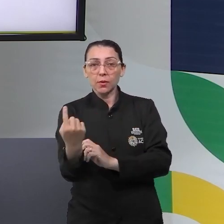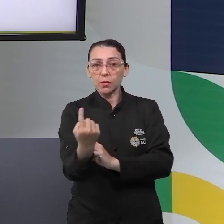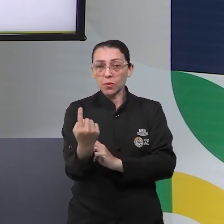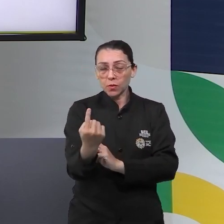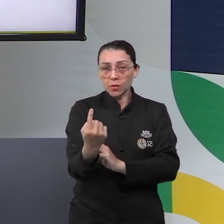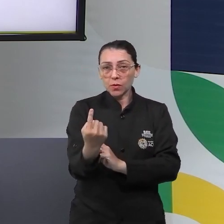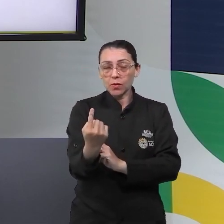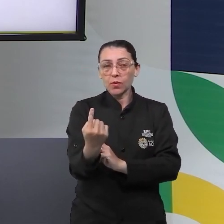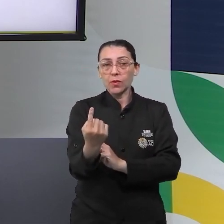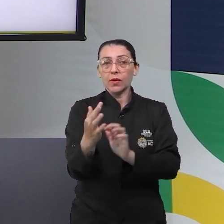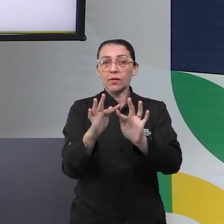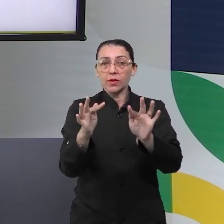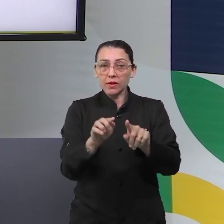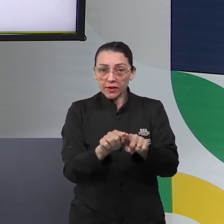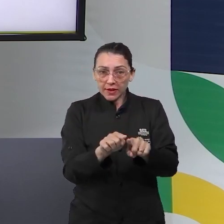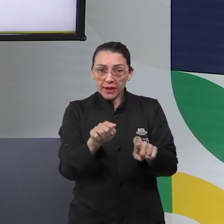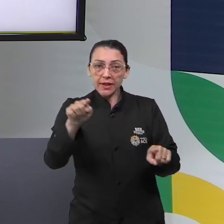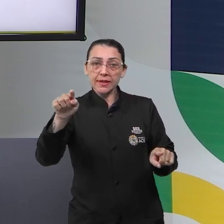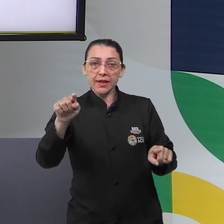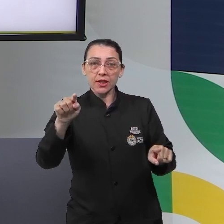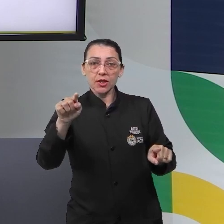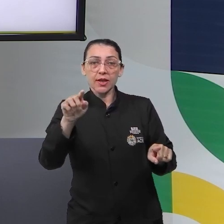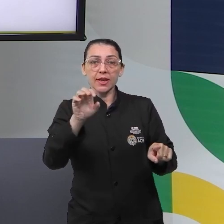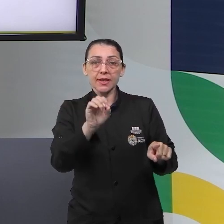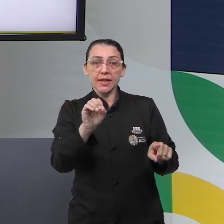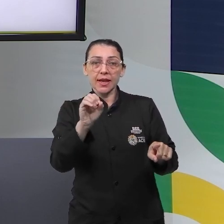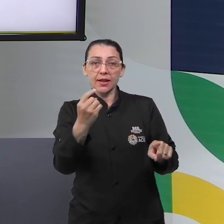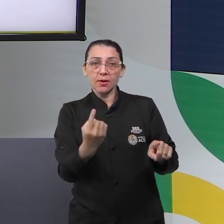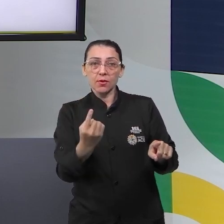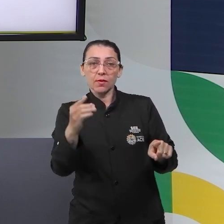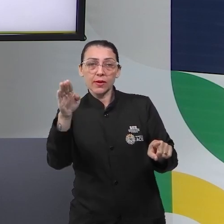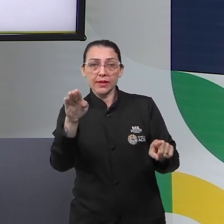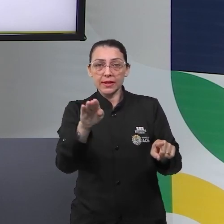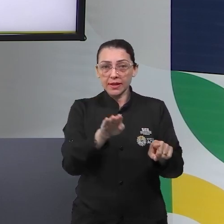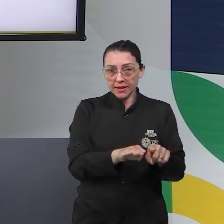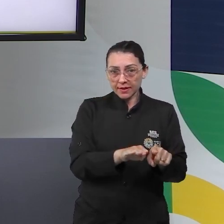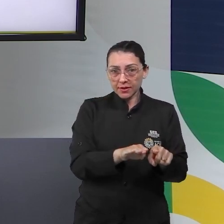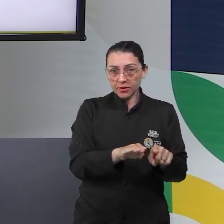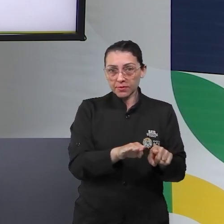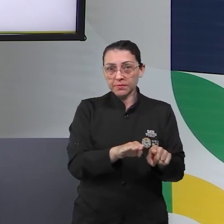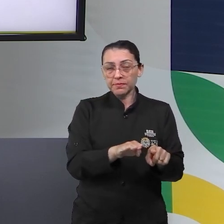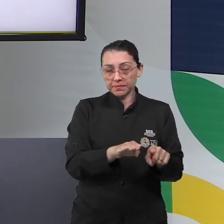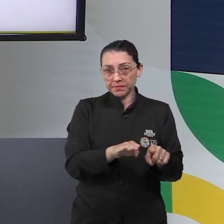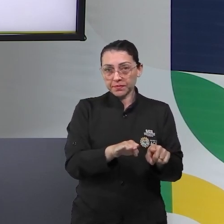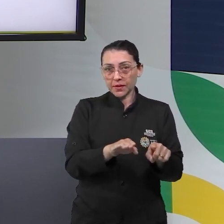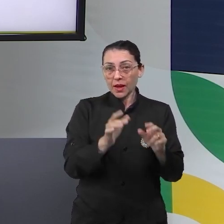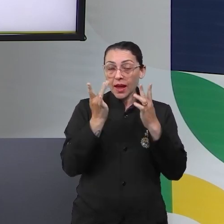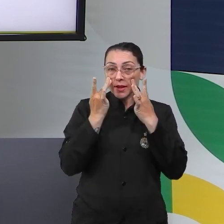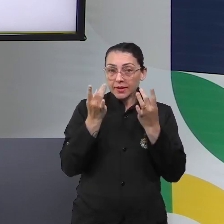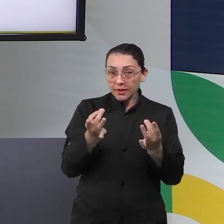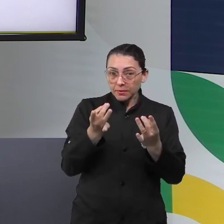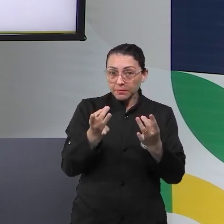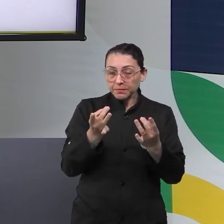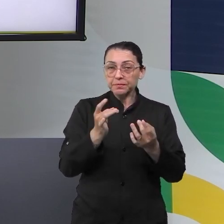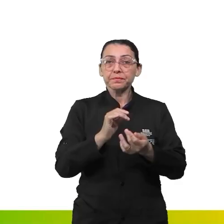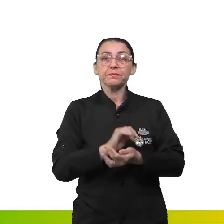nesse caso a função vai ser crescente, e entre 0 e 1 ela vai ser decrescente. Fique atento nisso.